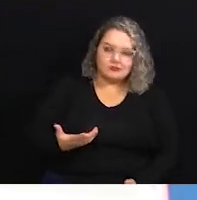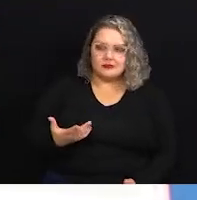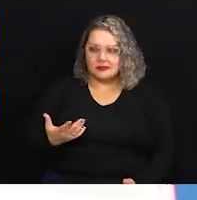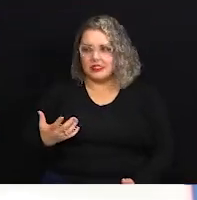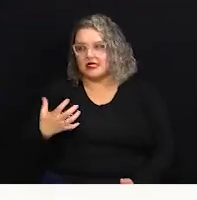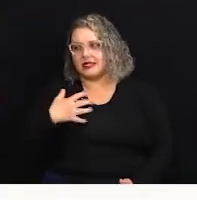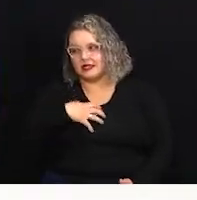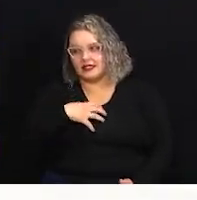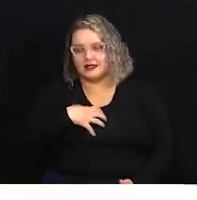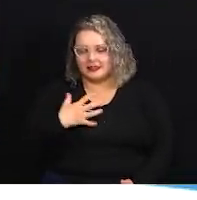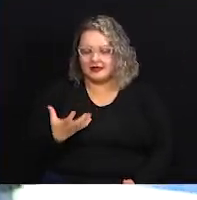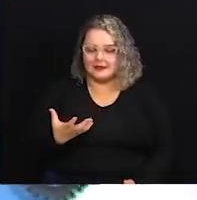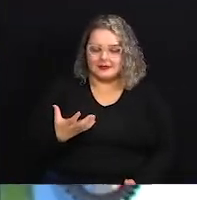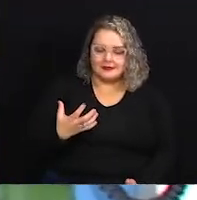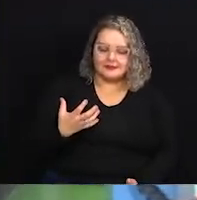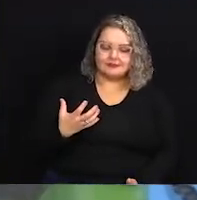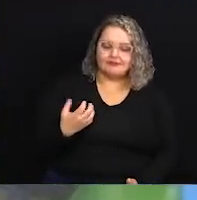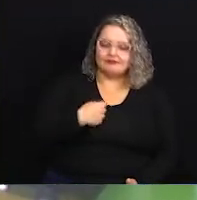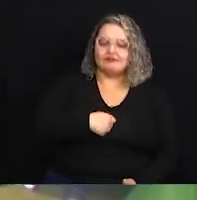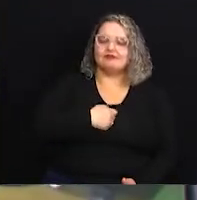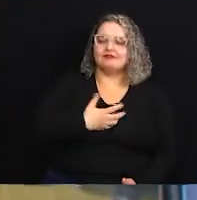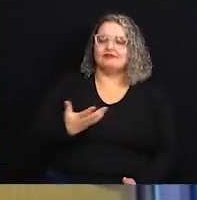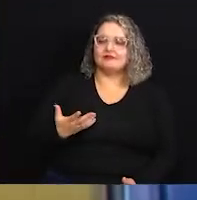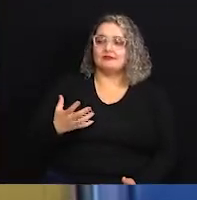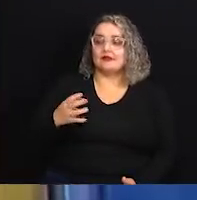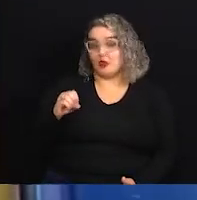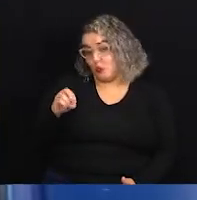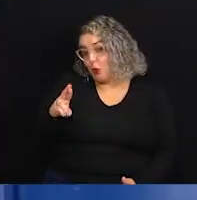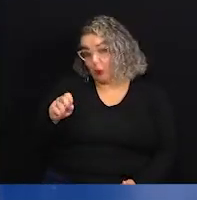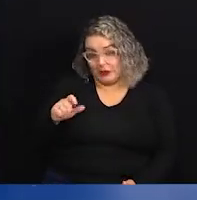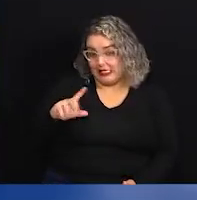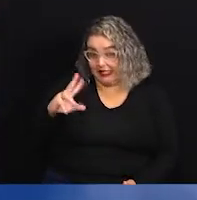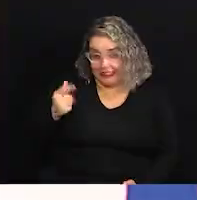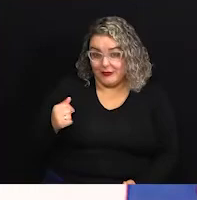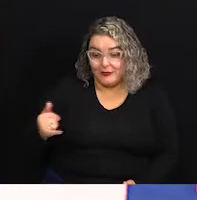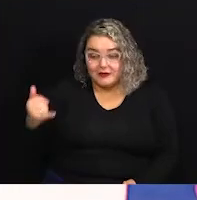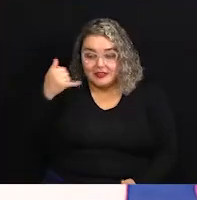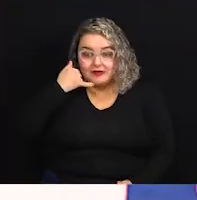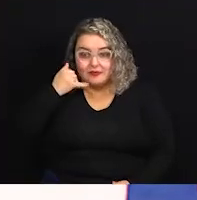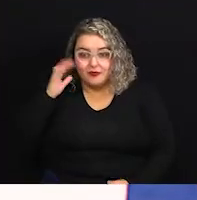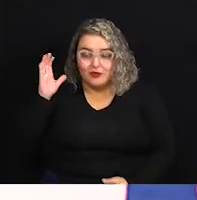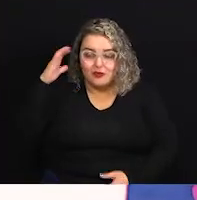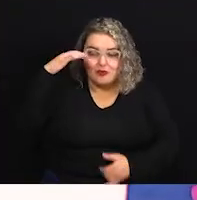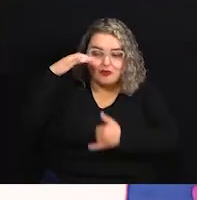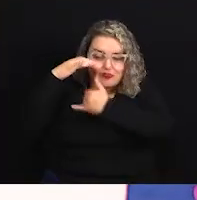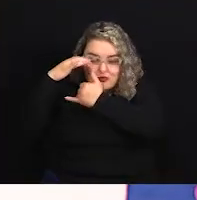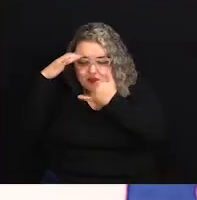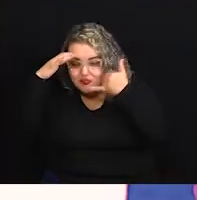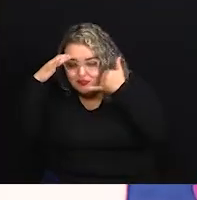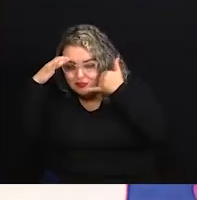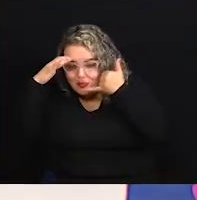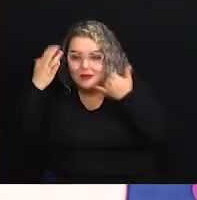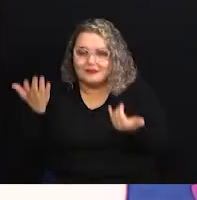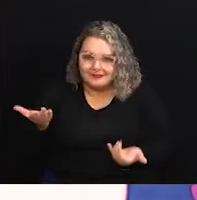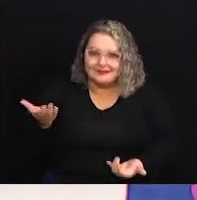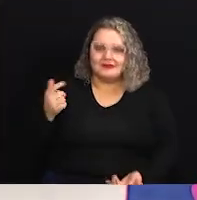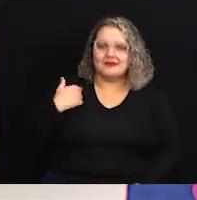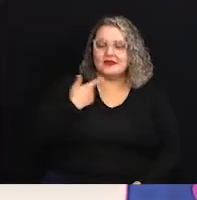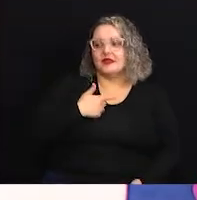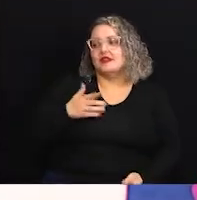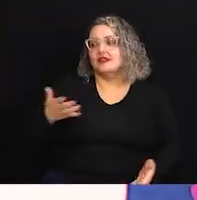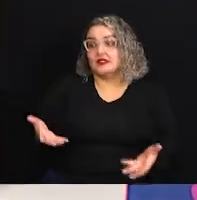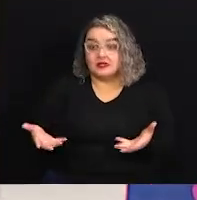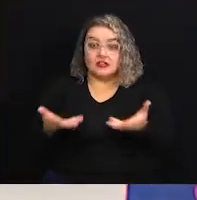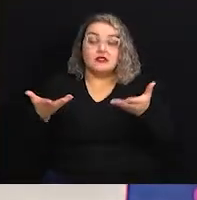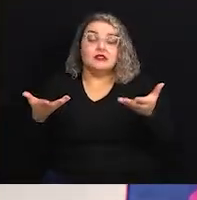pessoas têm simpatia pelos orelhões. E nasceu a ideia de começar a criar peças com eles, que a gente estaria contribuindo